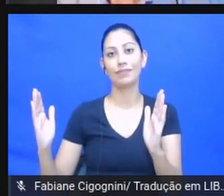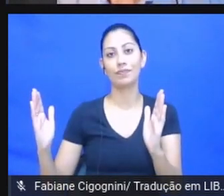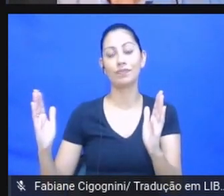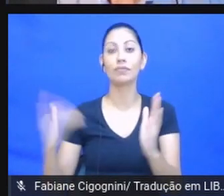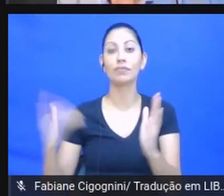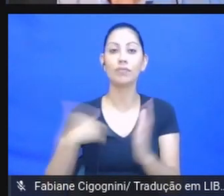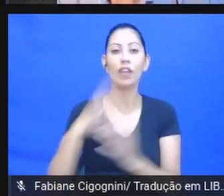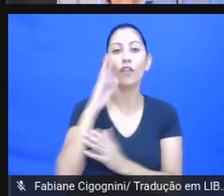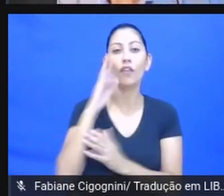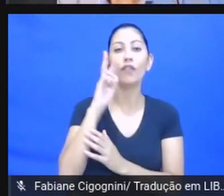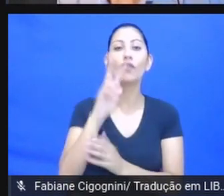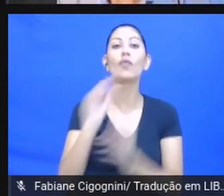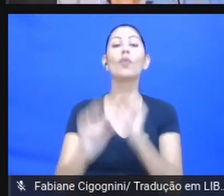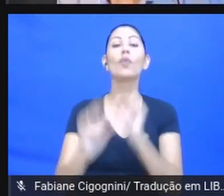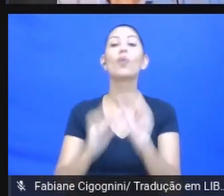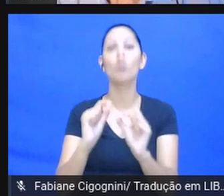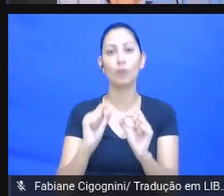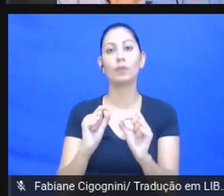vejo assim,